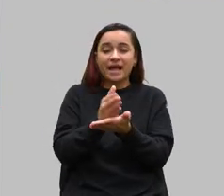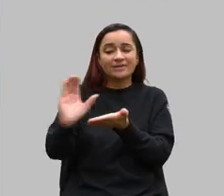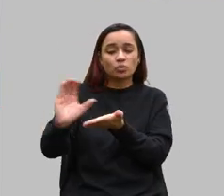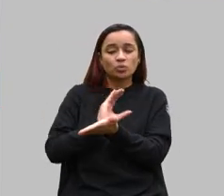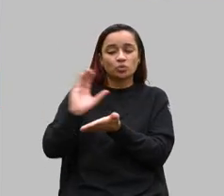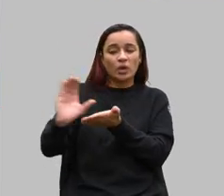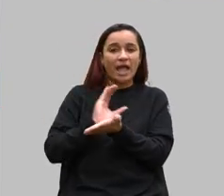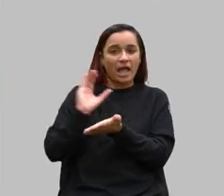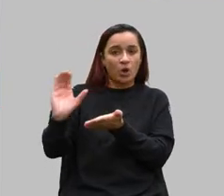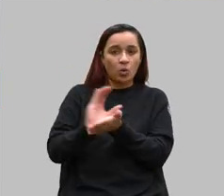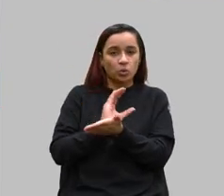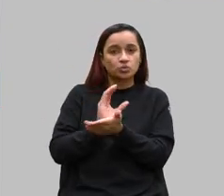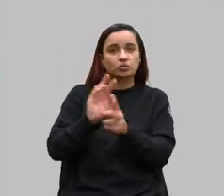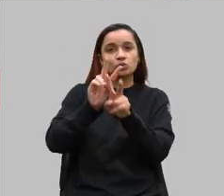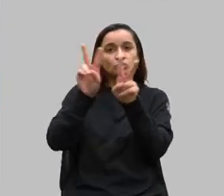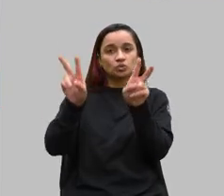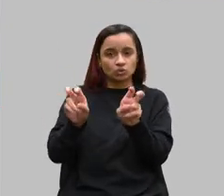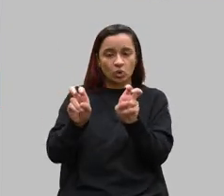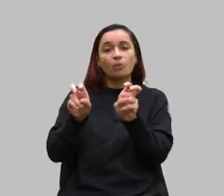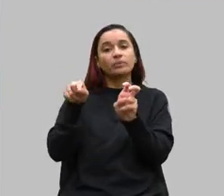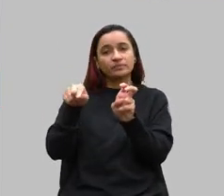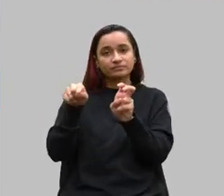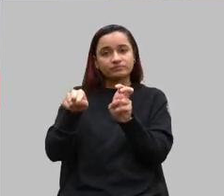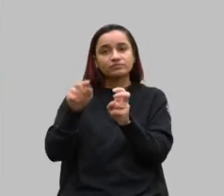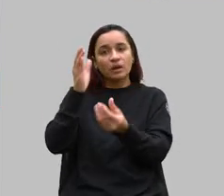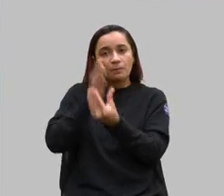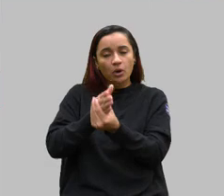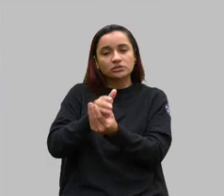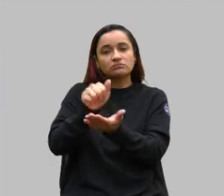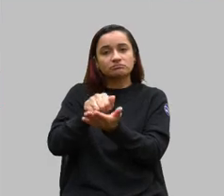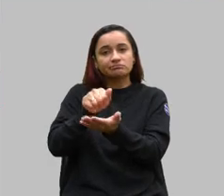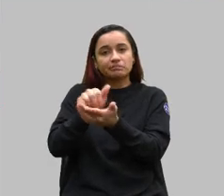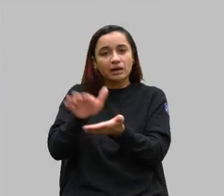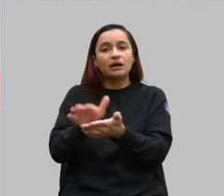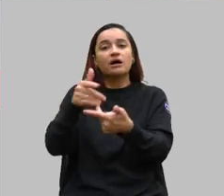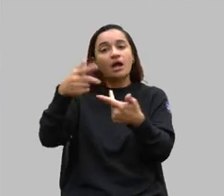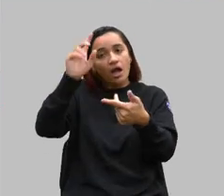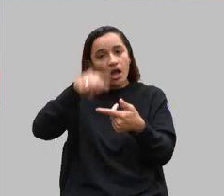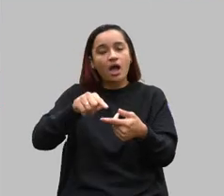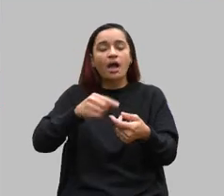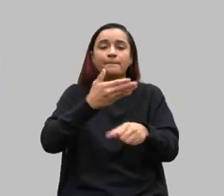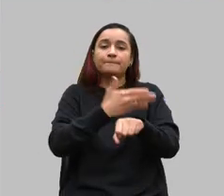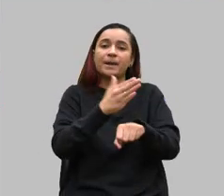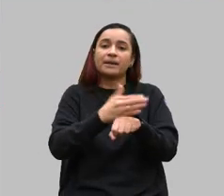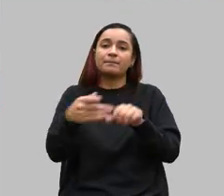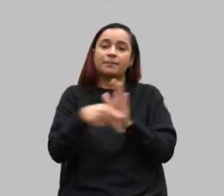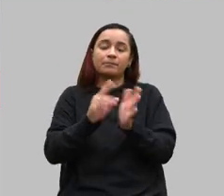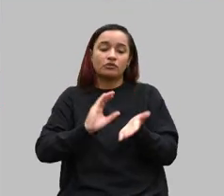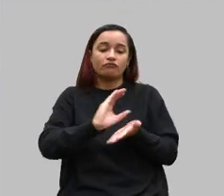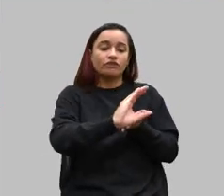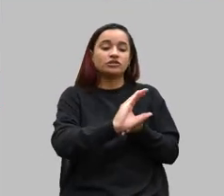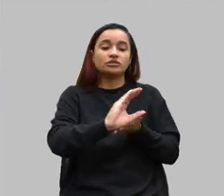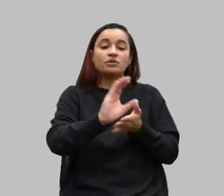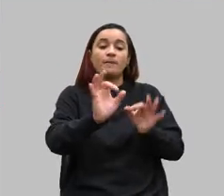provenientes das outorgas e indenizações deverão ser aplicados em projetos no estado de forma